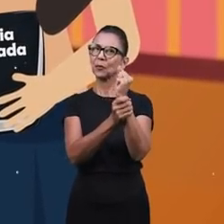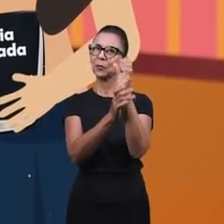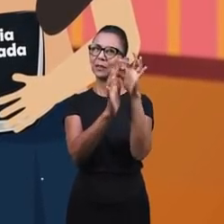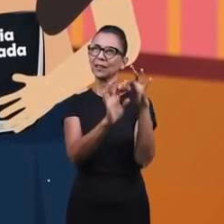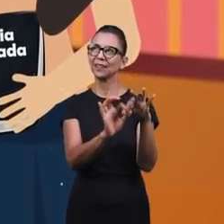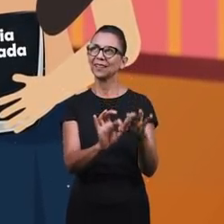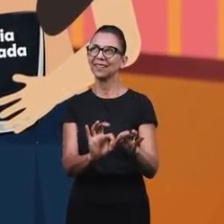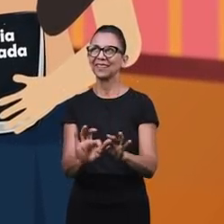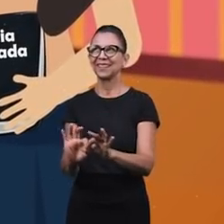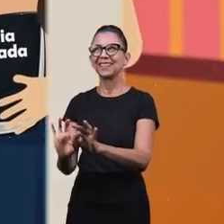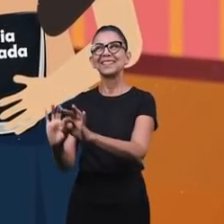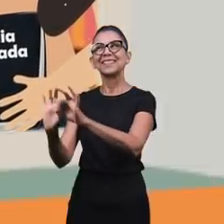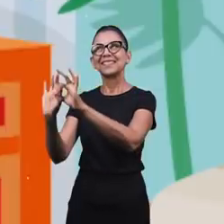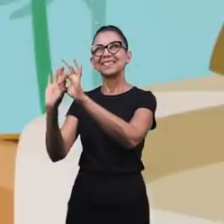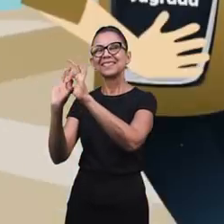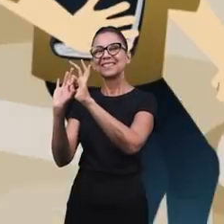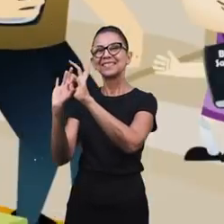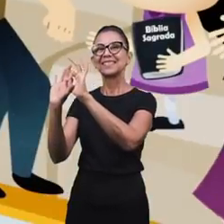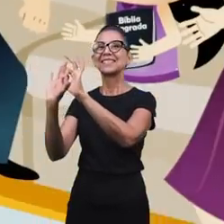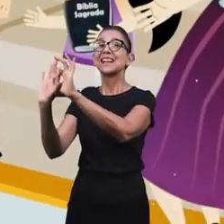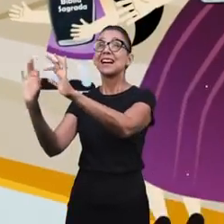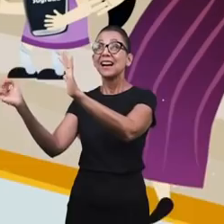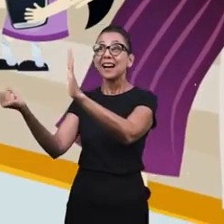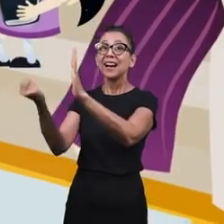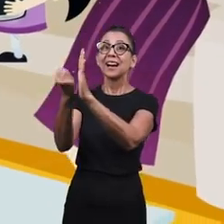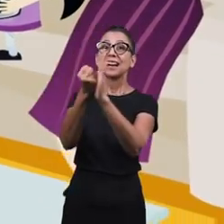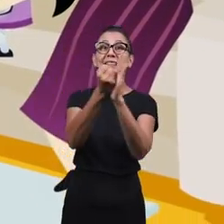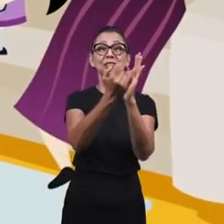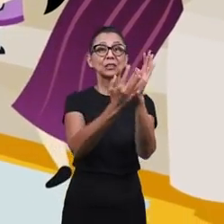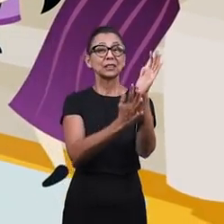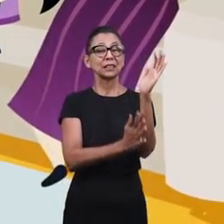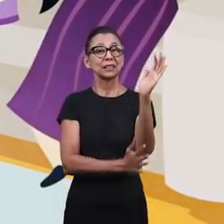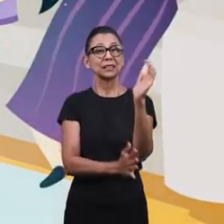que garante a nossa comunhão.